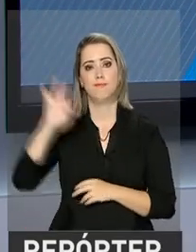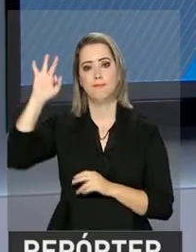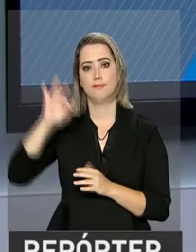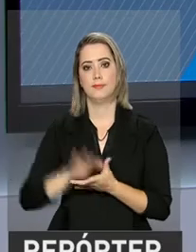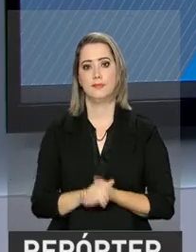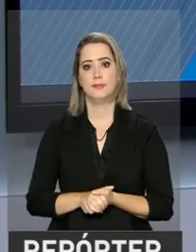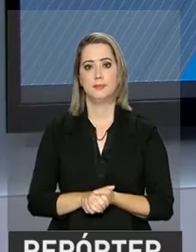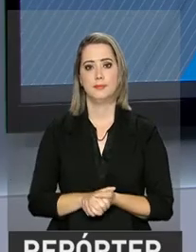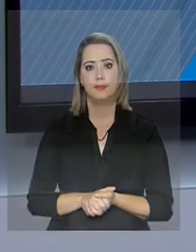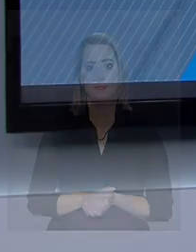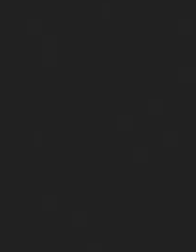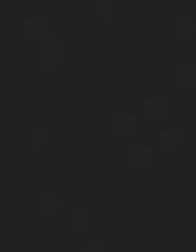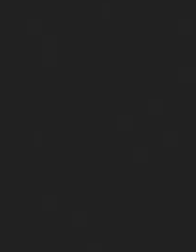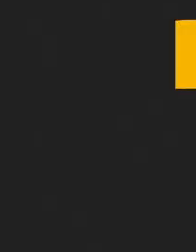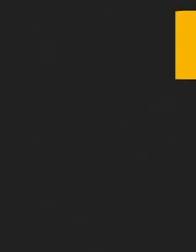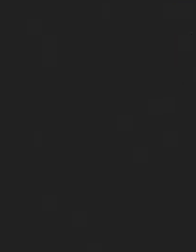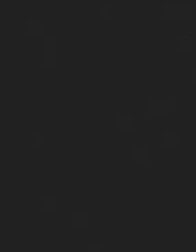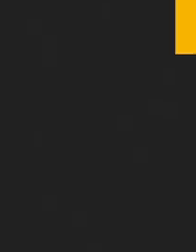federal